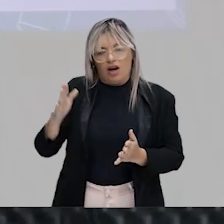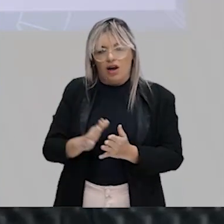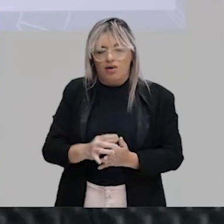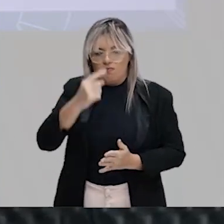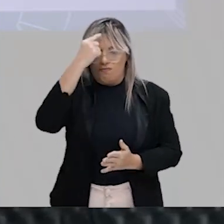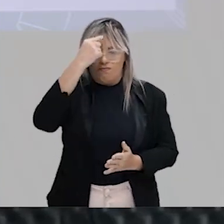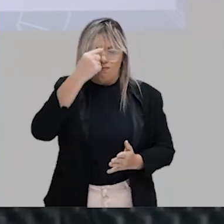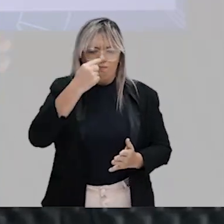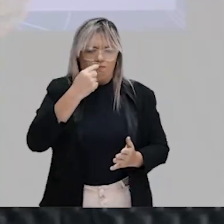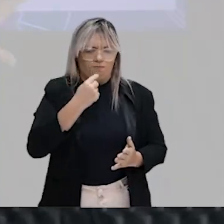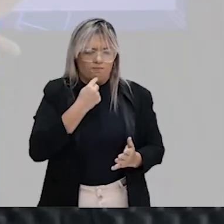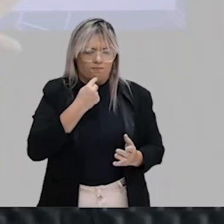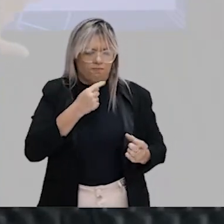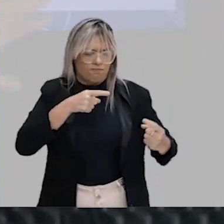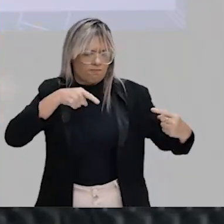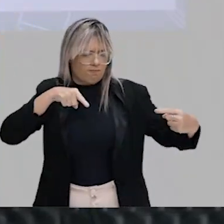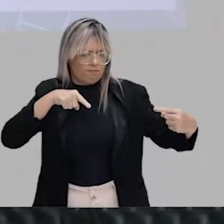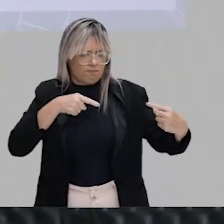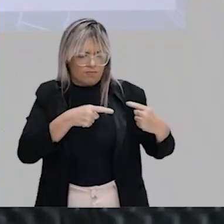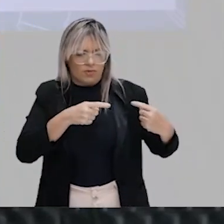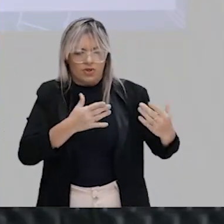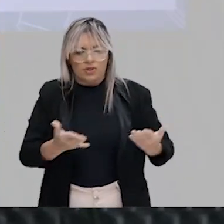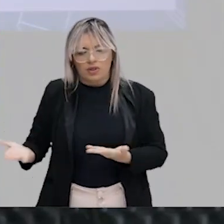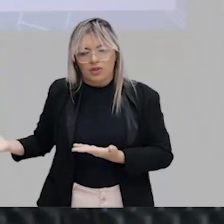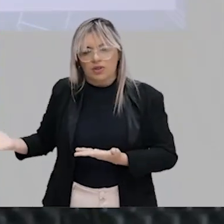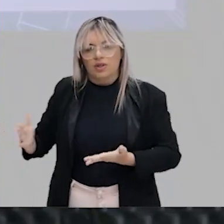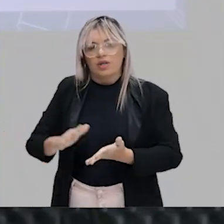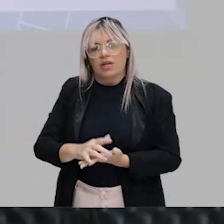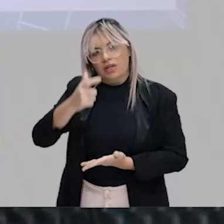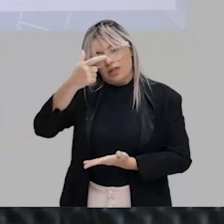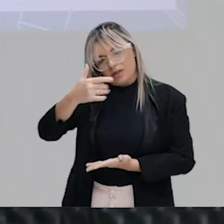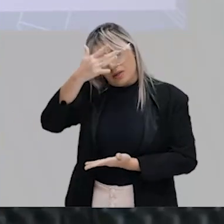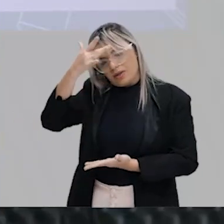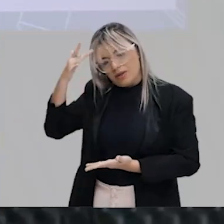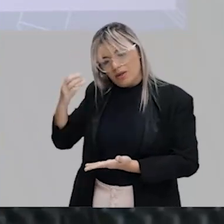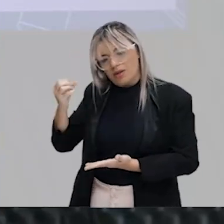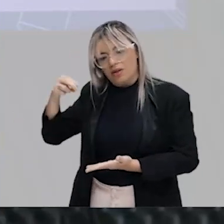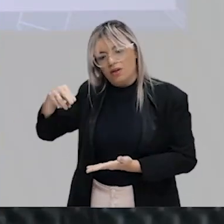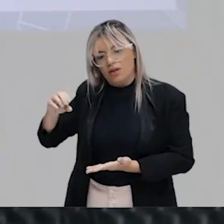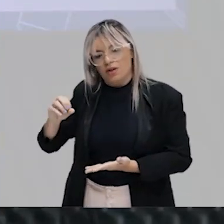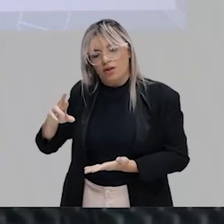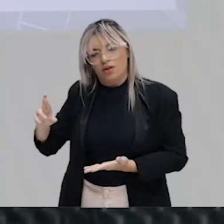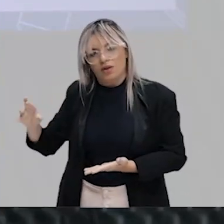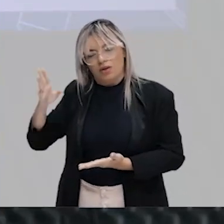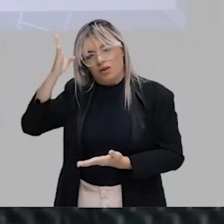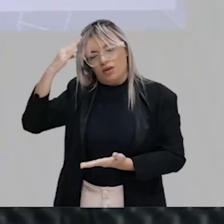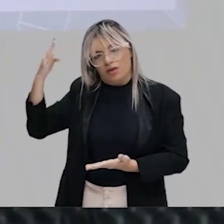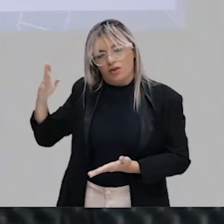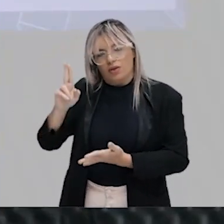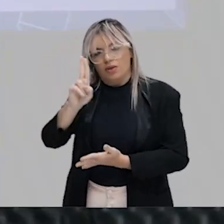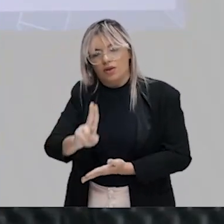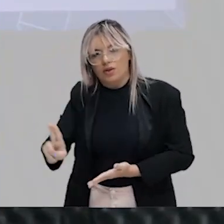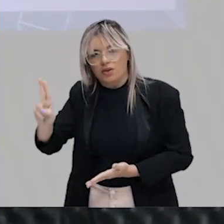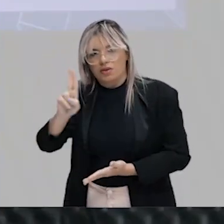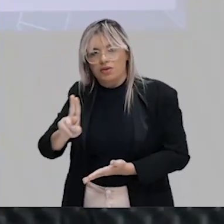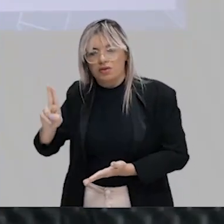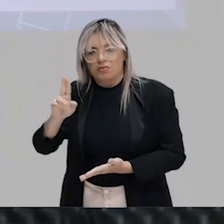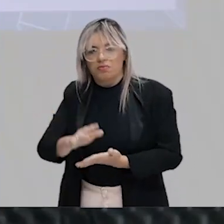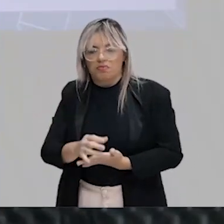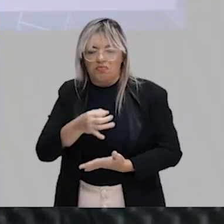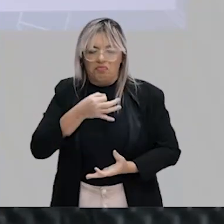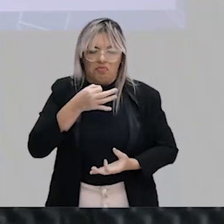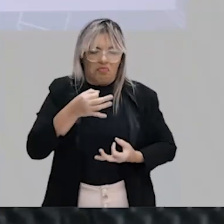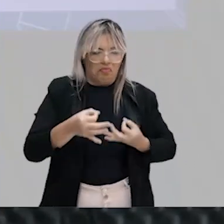se encaram. E esse atleta aqui, ele ganhou um certo destaque, porque ele é um atleta que ele utiliza muito da ironia,